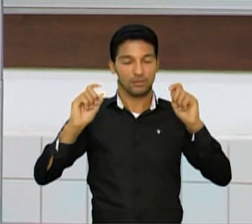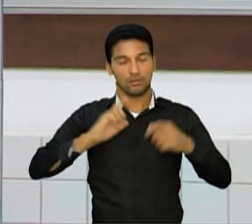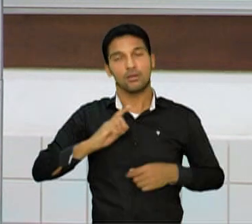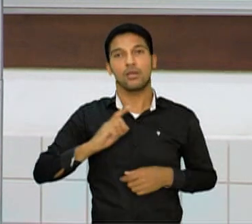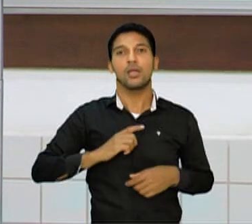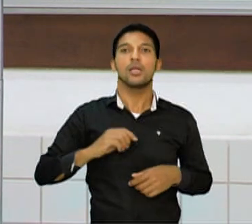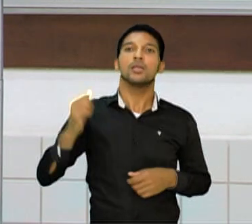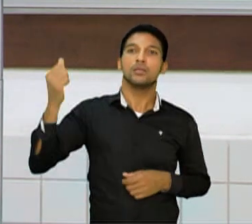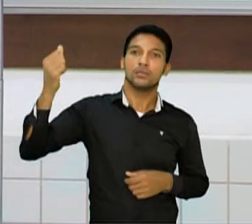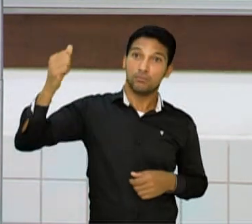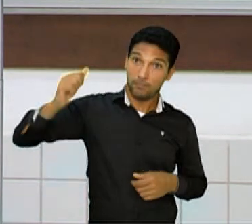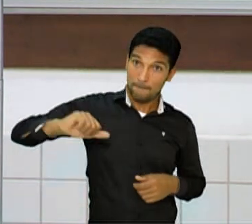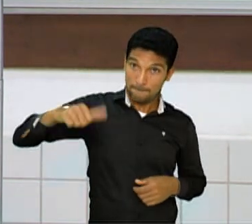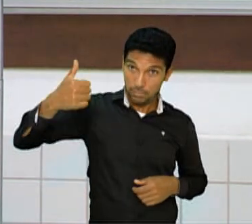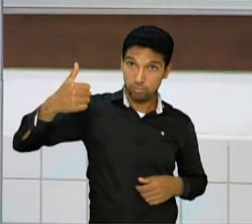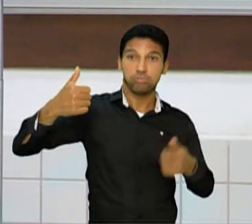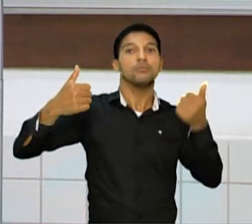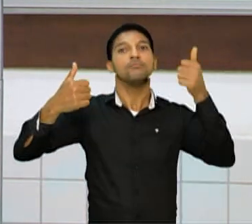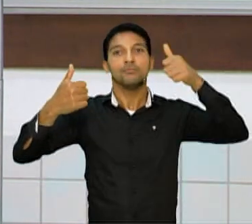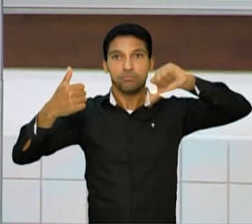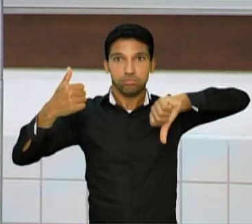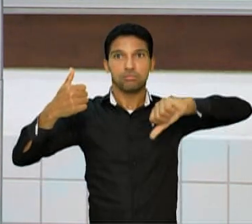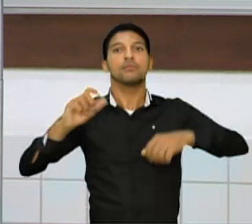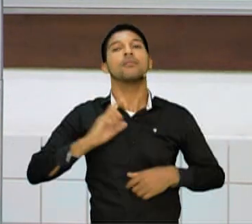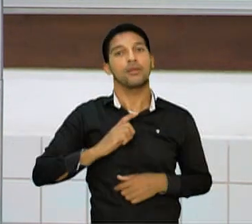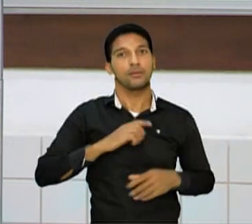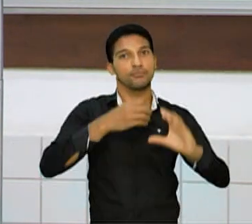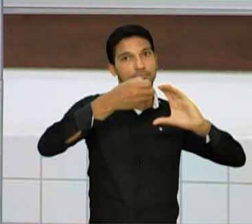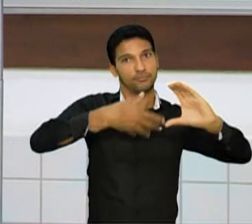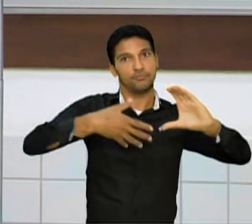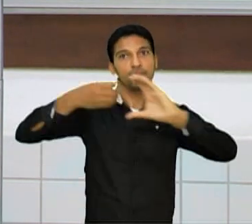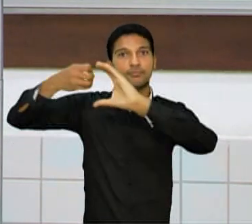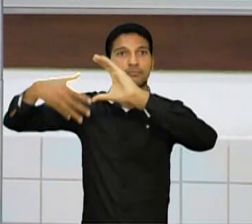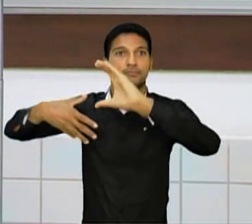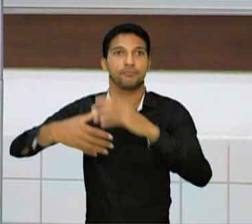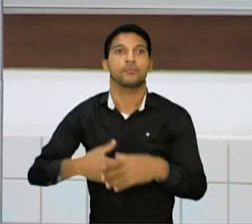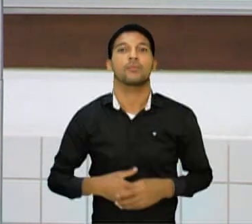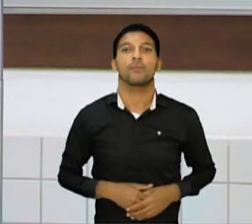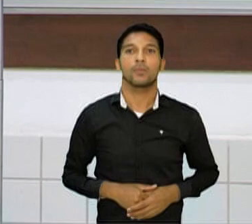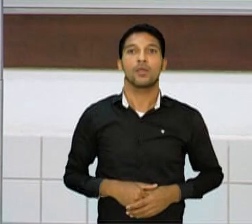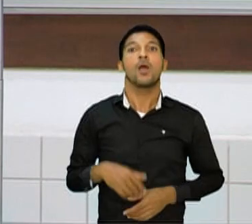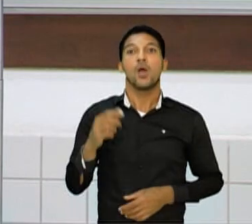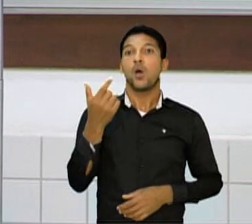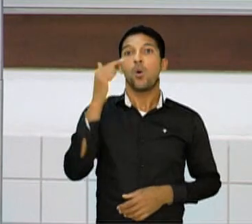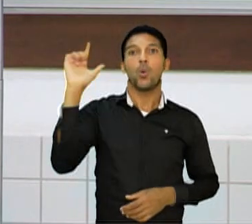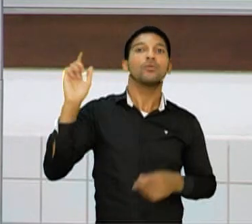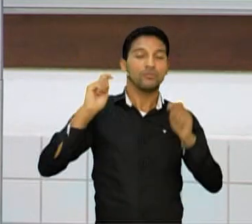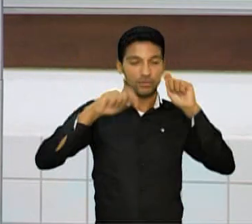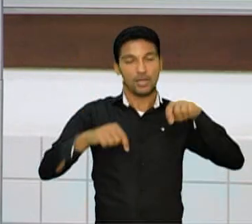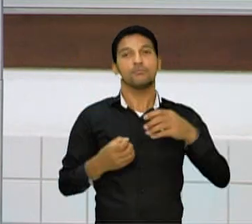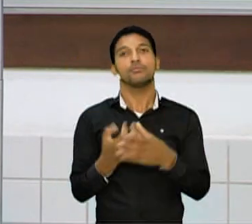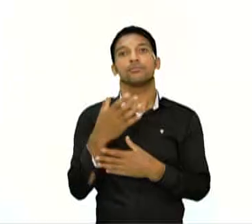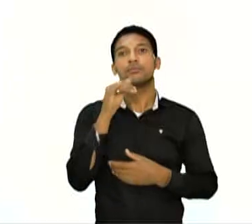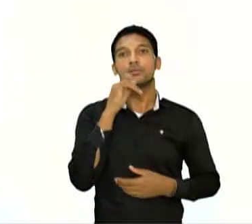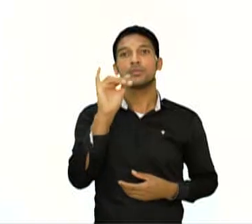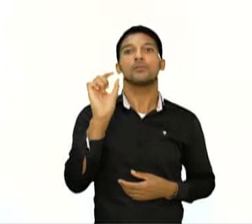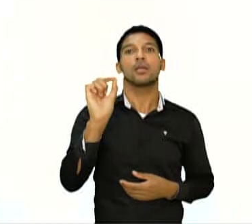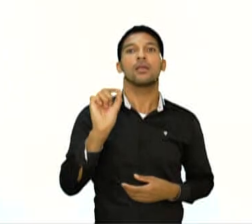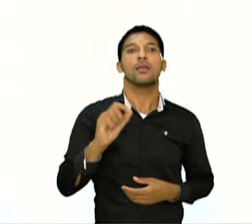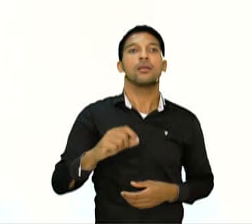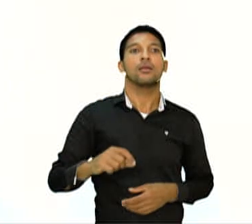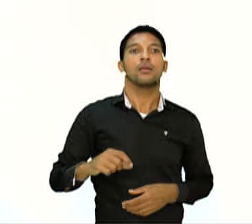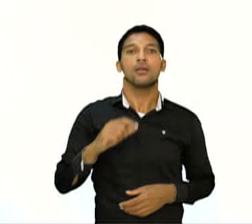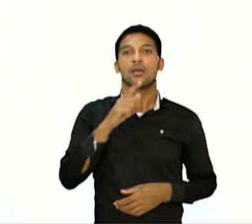só aspectos negativos. Outra situação é das marés. Vinha muito sendo discutido ao longo dos anos, com